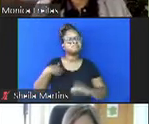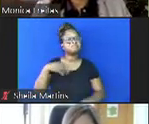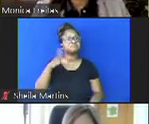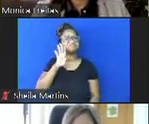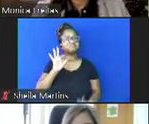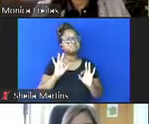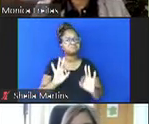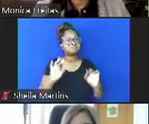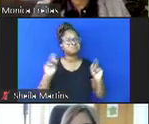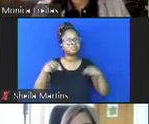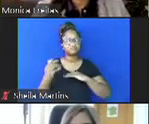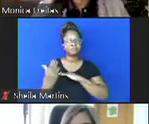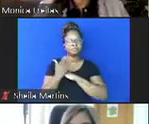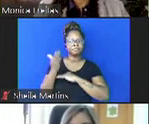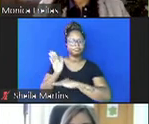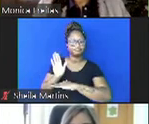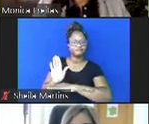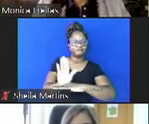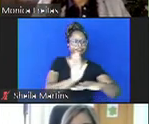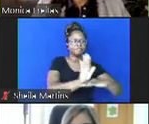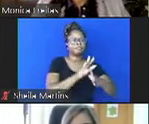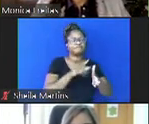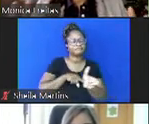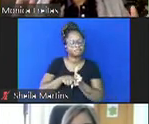tem ajudado muitos pesquisadores. Né?